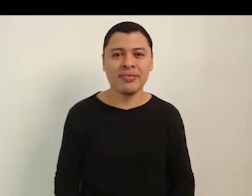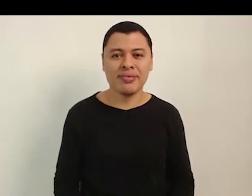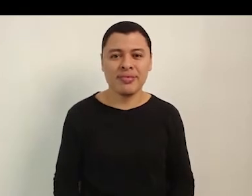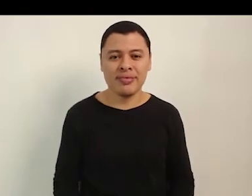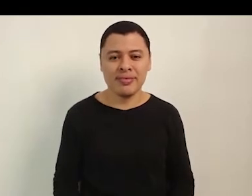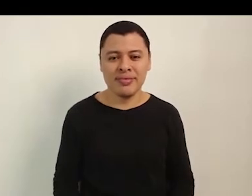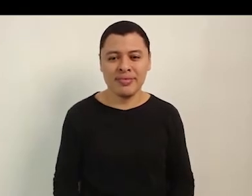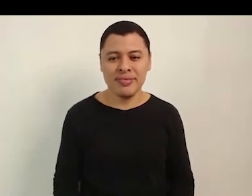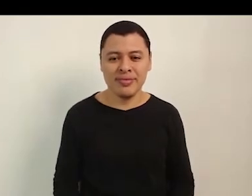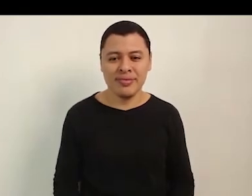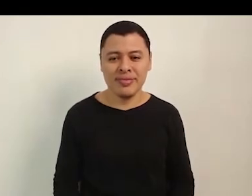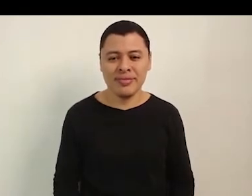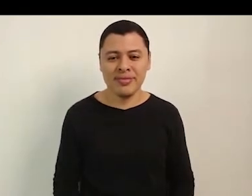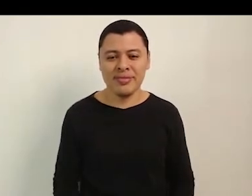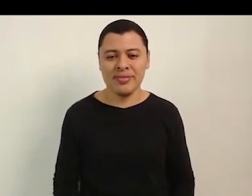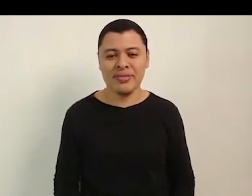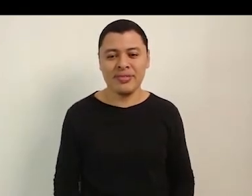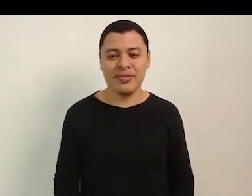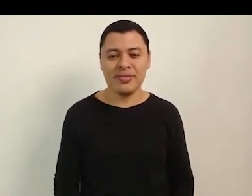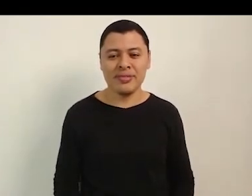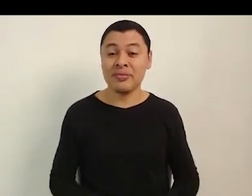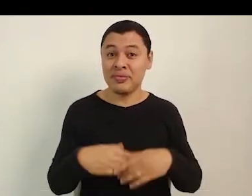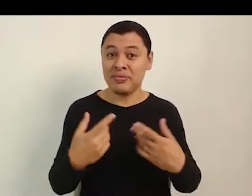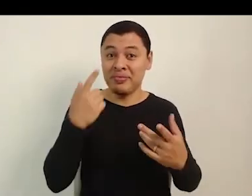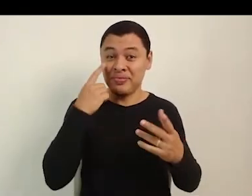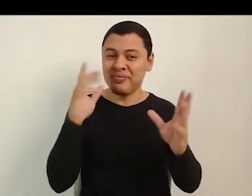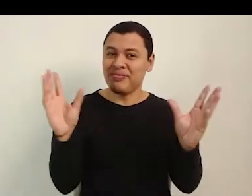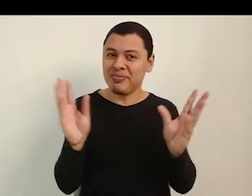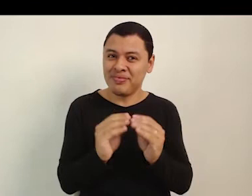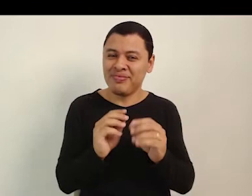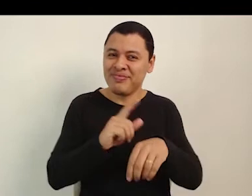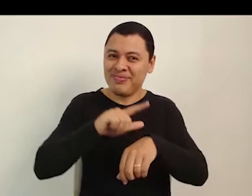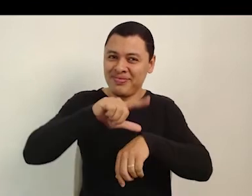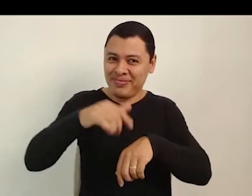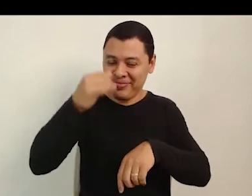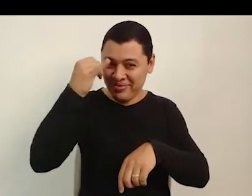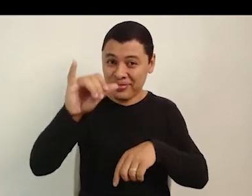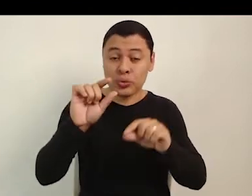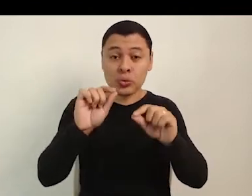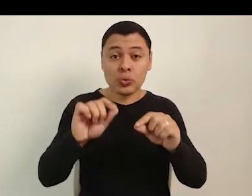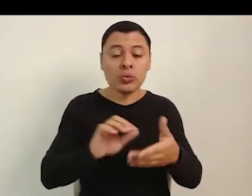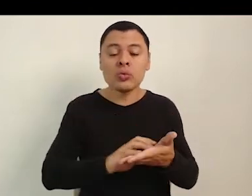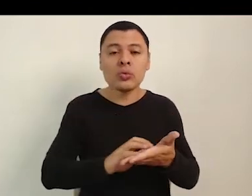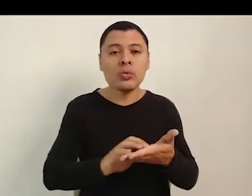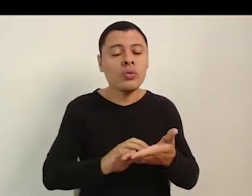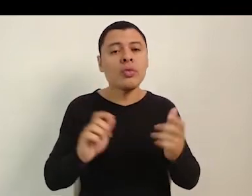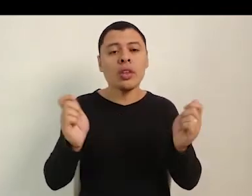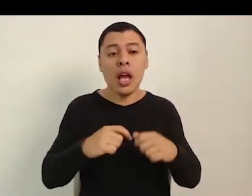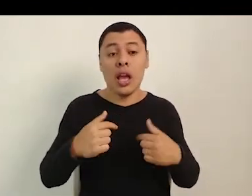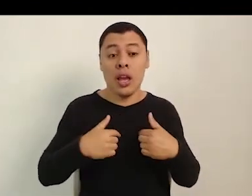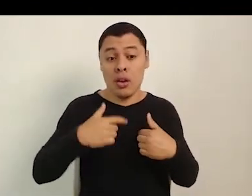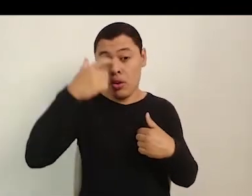Ou seja, falando aqui brevemente para a gente não estourar o tempo, linha Braille significa o quê? O livre acesso da pessoa que